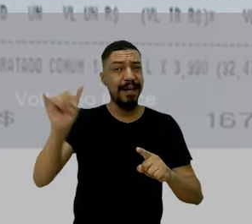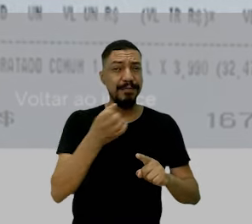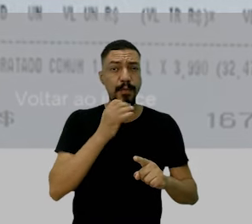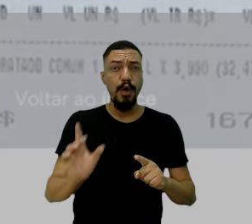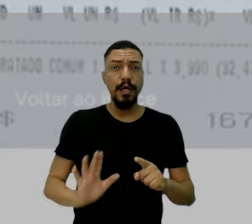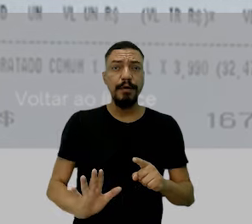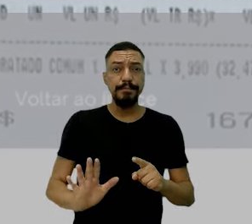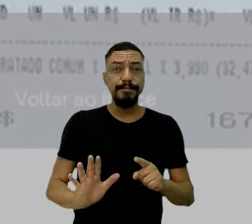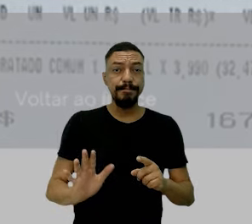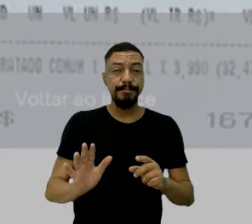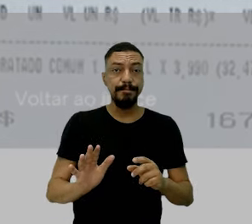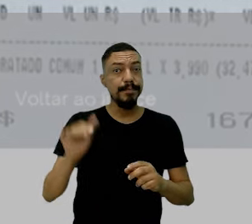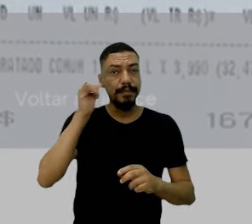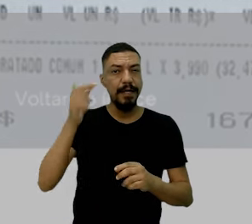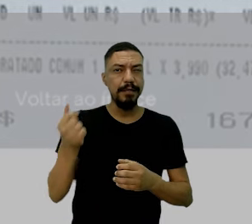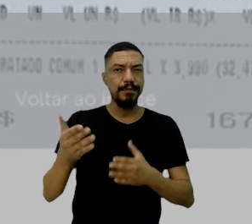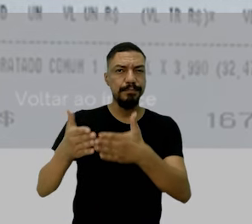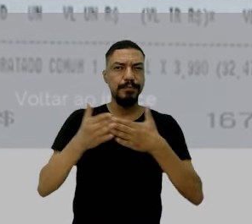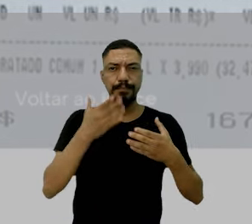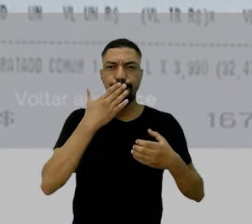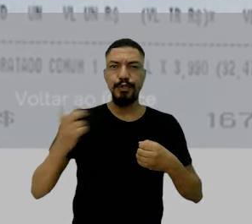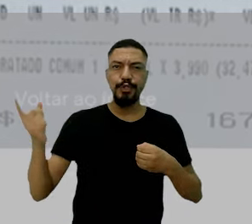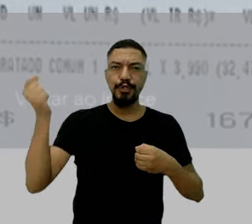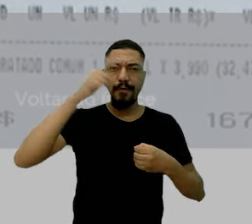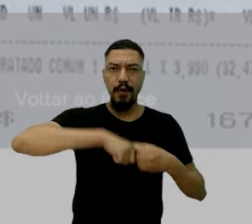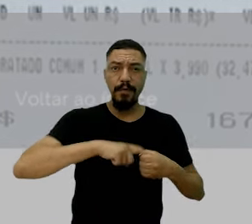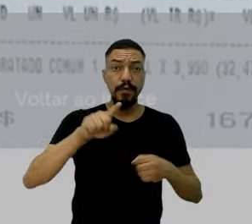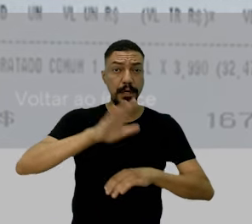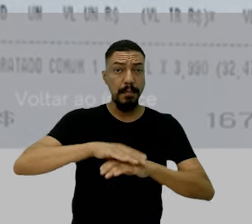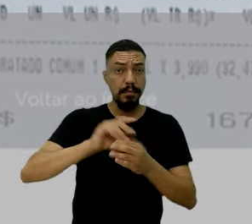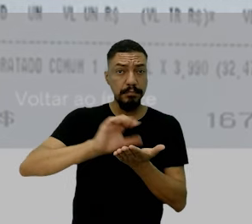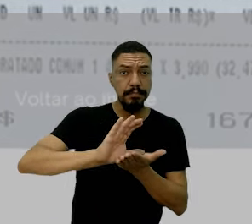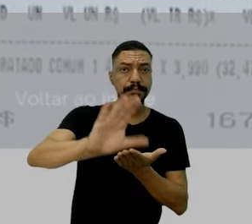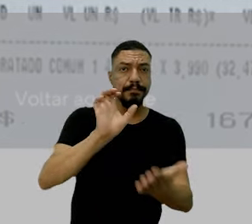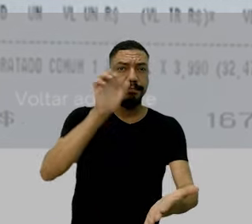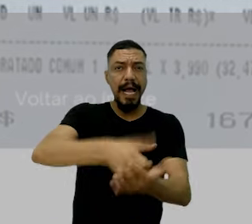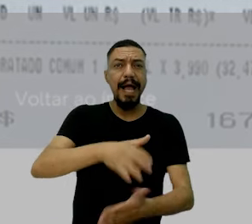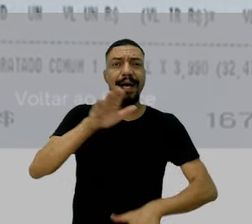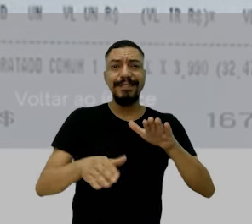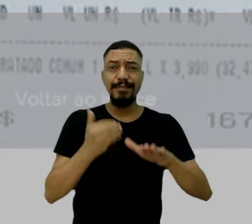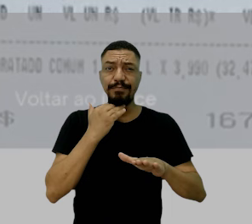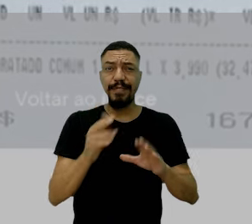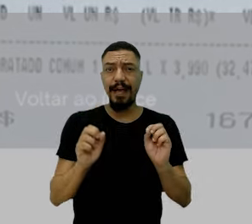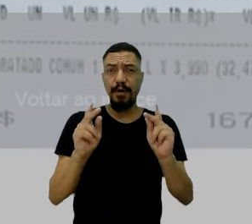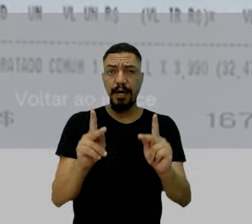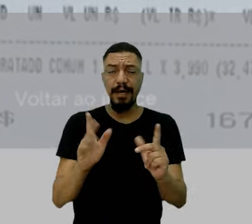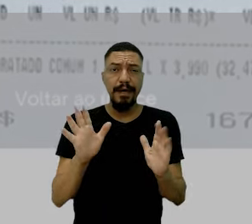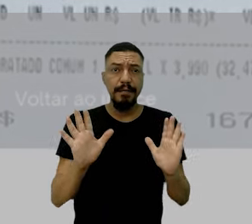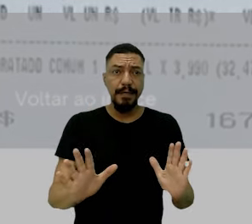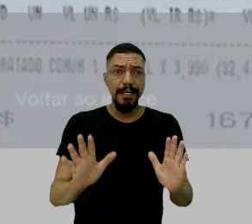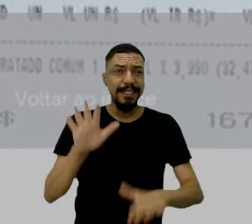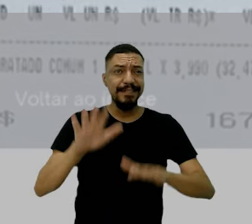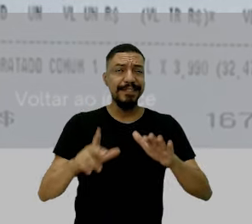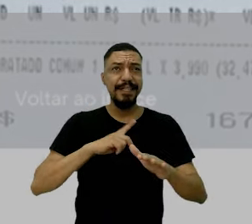evitem. Sempre que possível, não façam reembolso. Vai lá e paga vocês. Eu sei que às vezes não dá, né? E